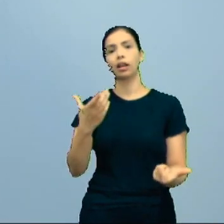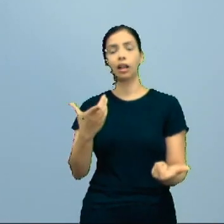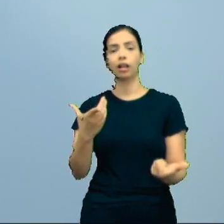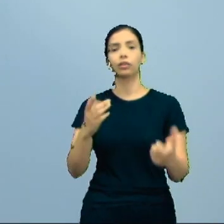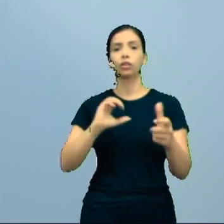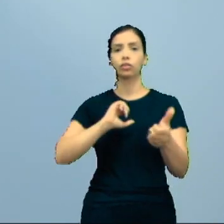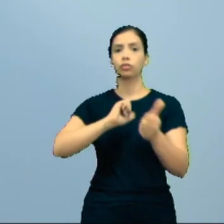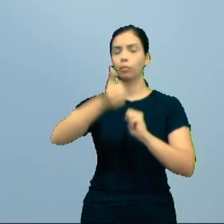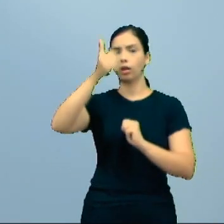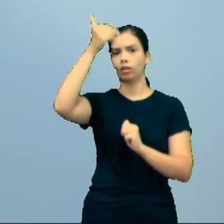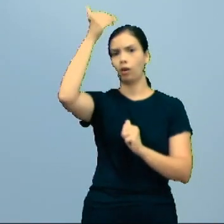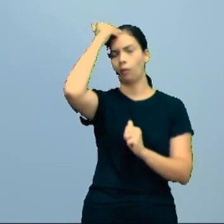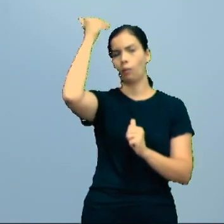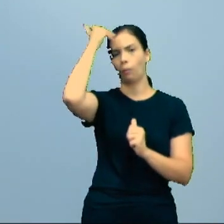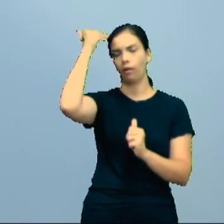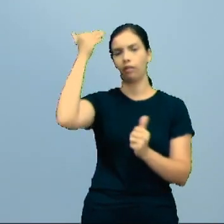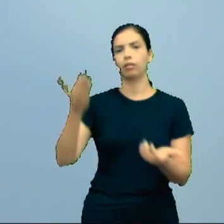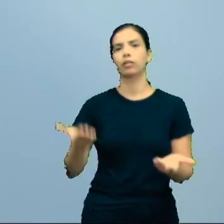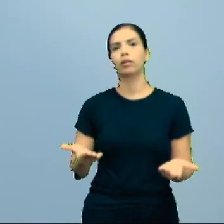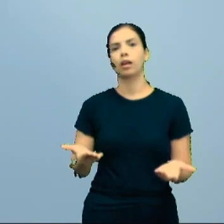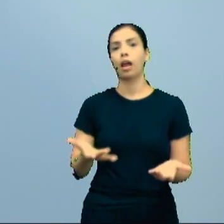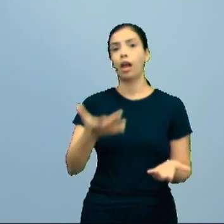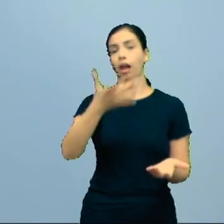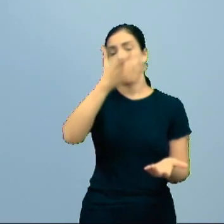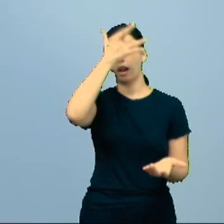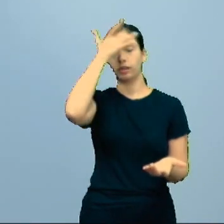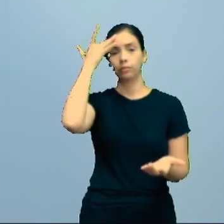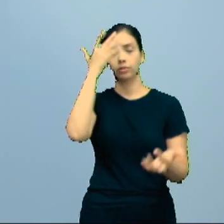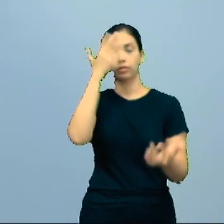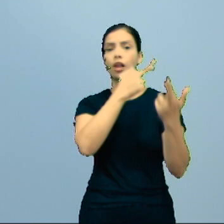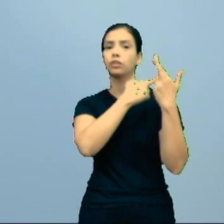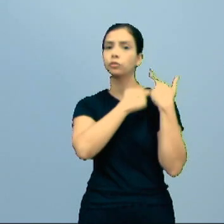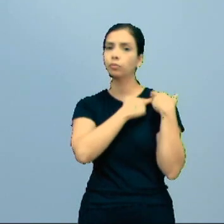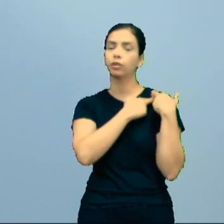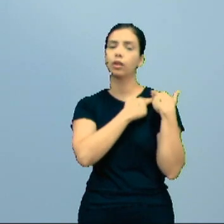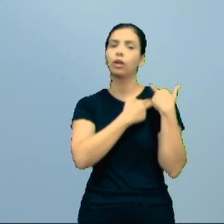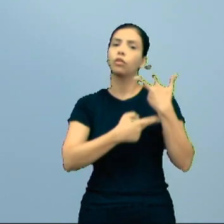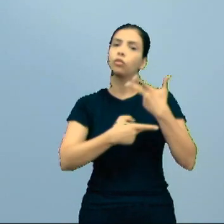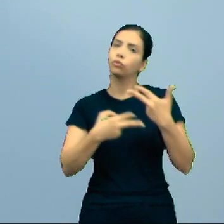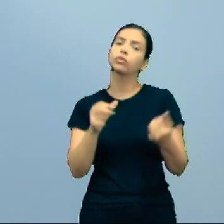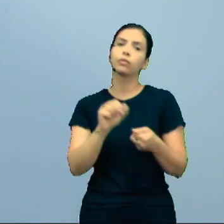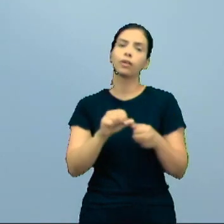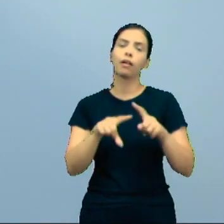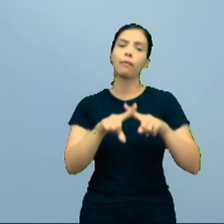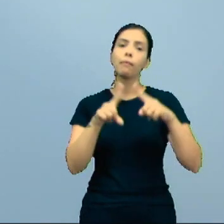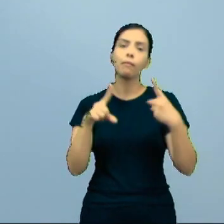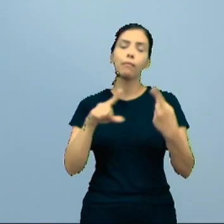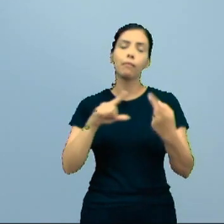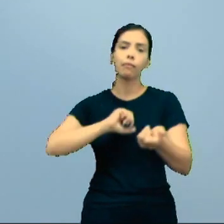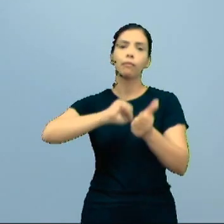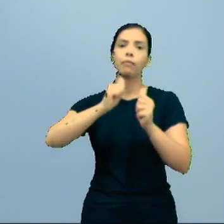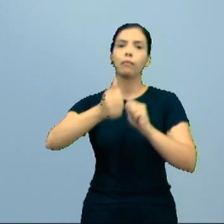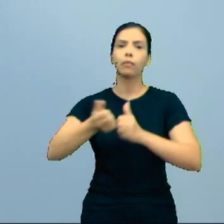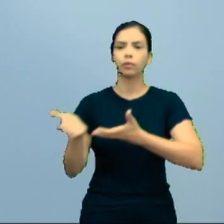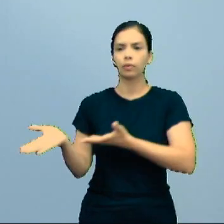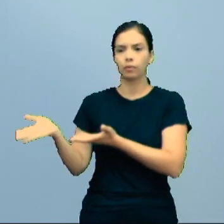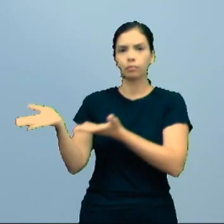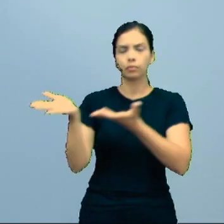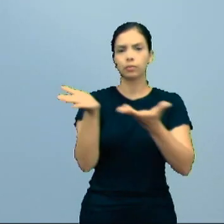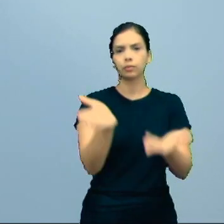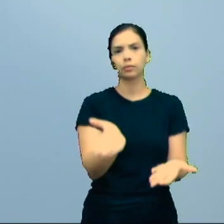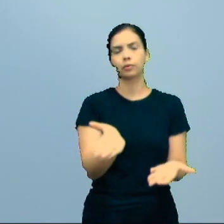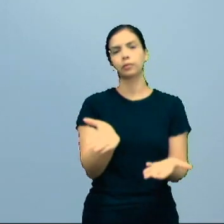disso, a culpa não é do esporte, as pessoas são responsáveis pelos seus atos. Porém, a forma como o esporte é colocado para a gente, a forma como